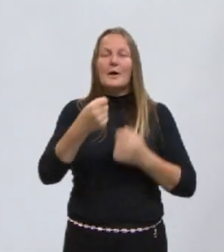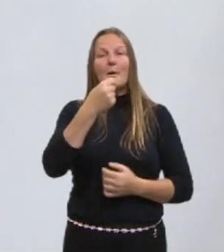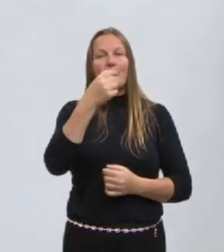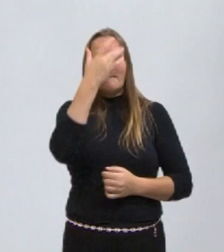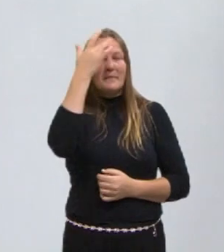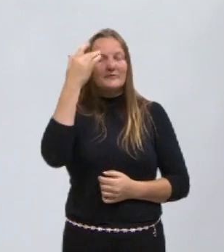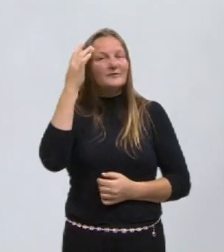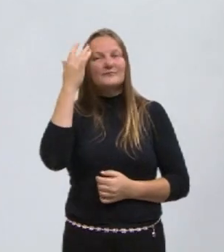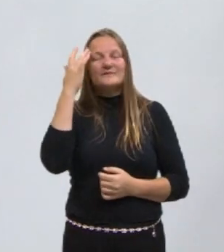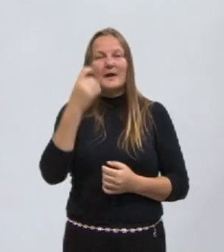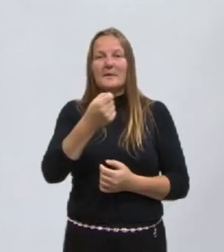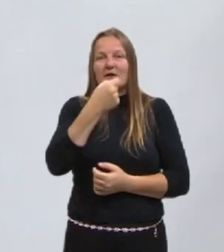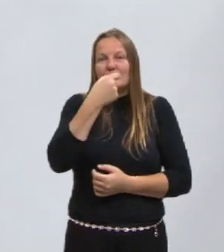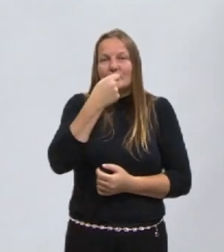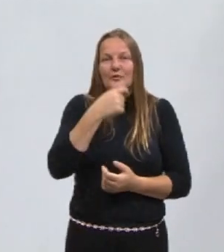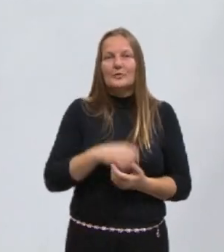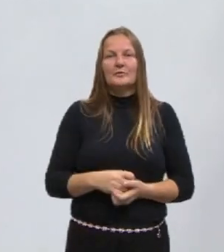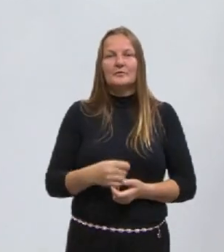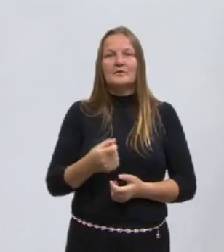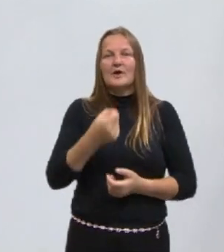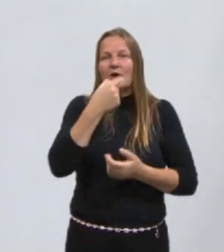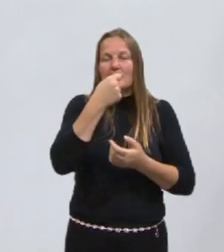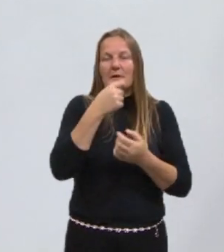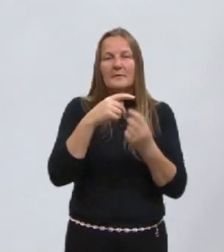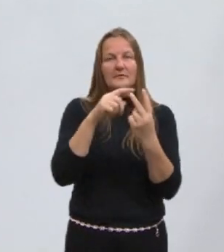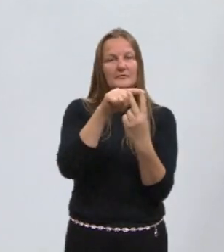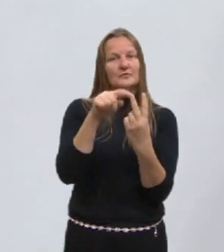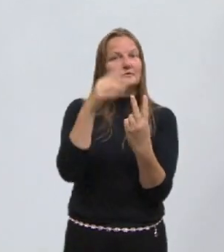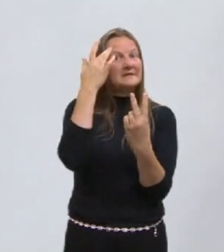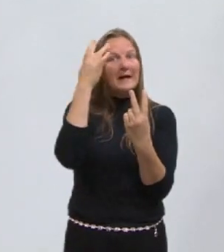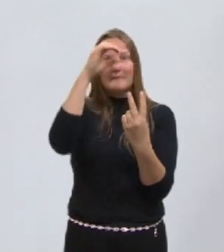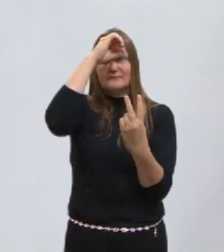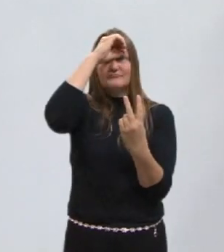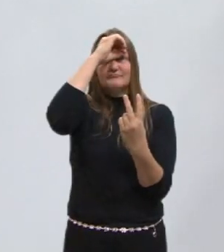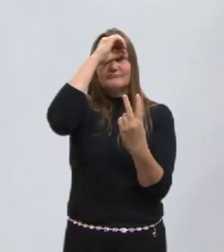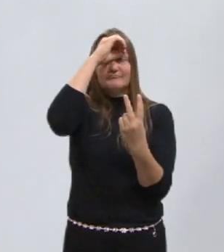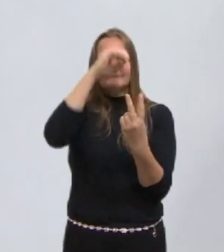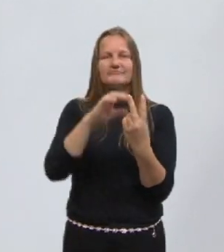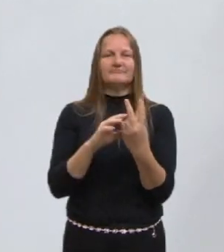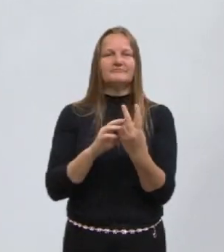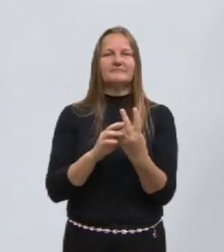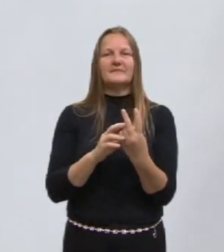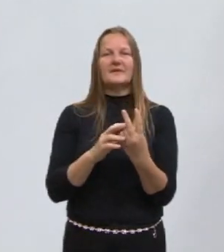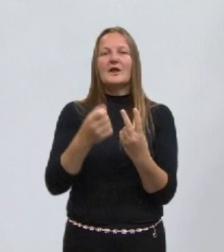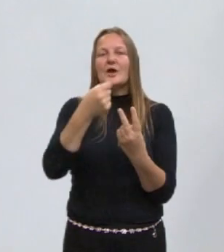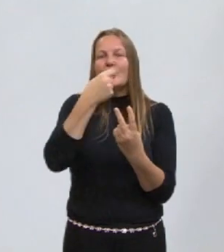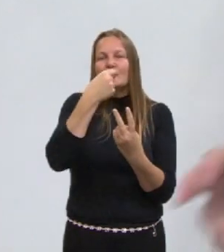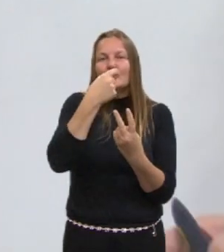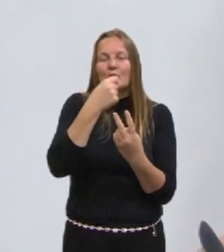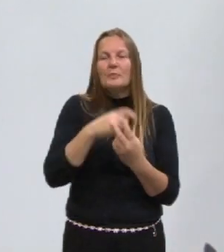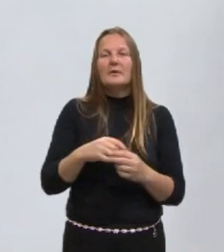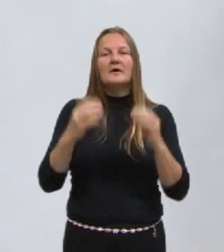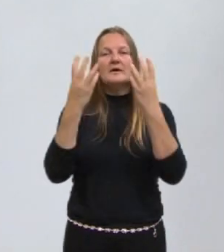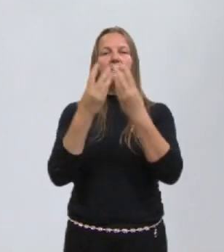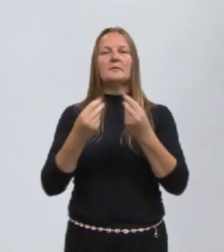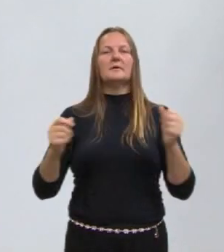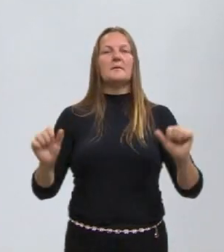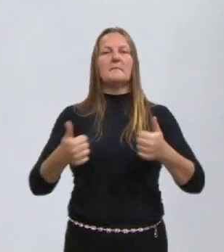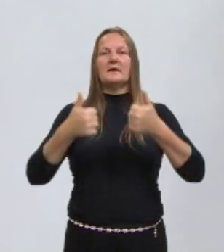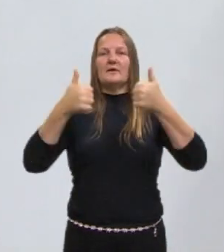não sabe que ela está tomando remédio ou placebo, ela não sabe, ninguém sabe. Ela vai lá e toma e ela se sente